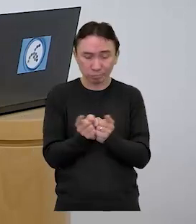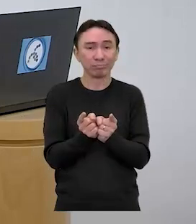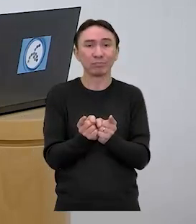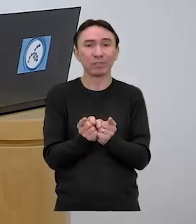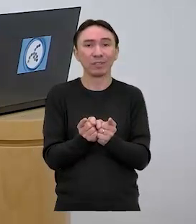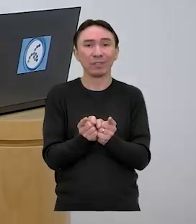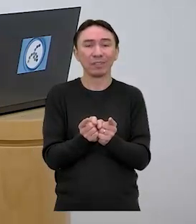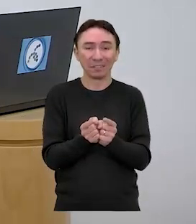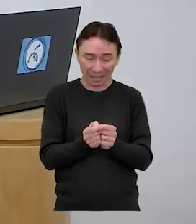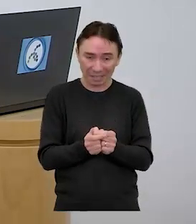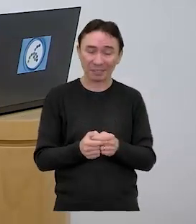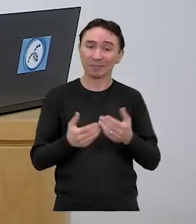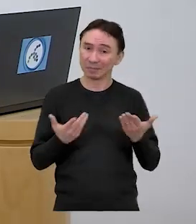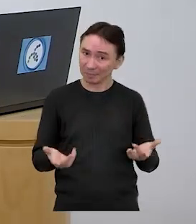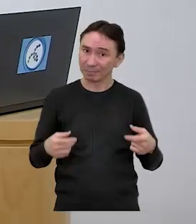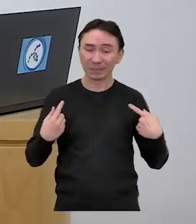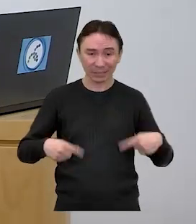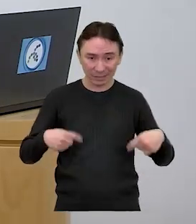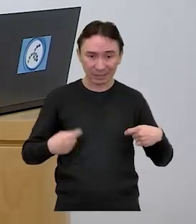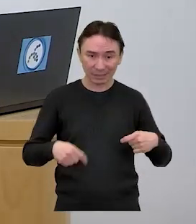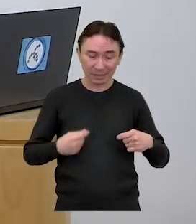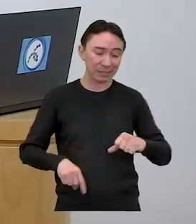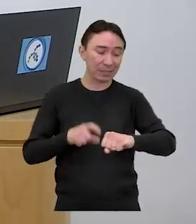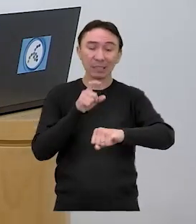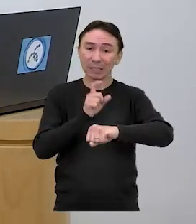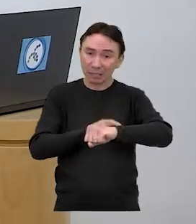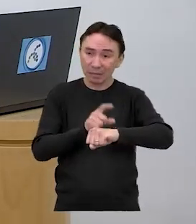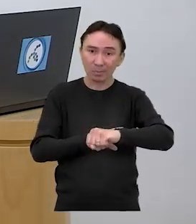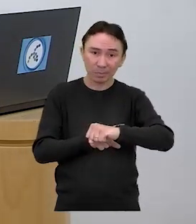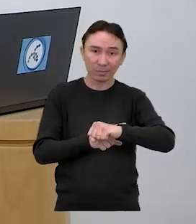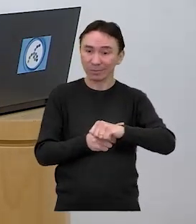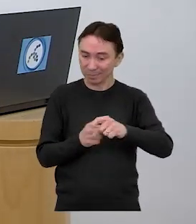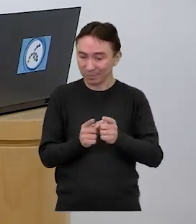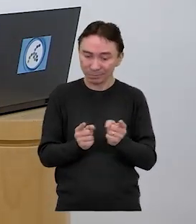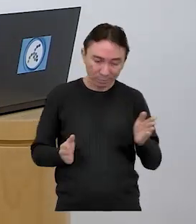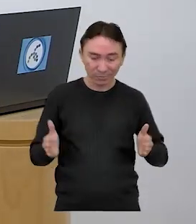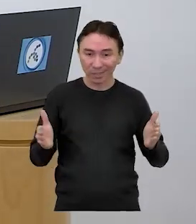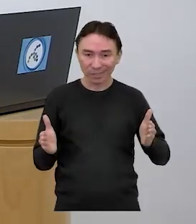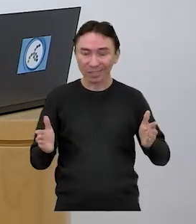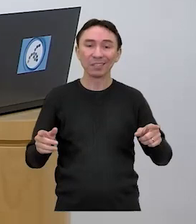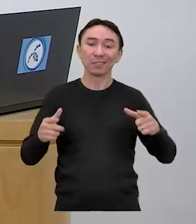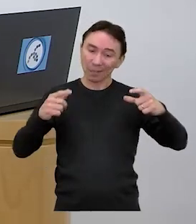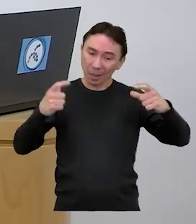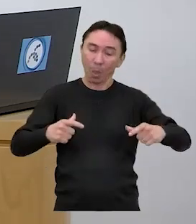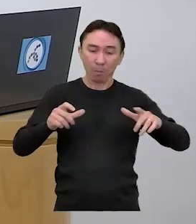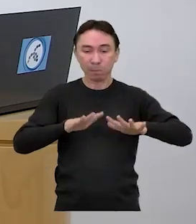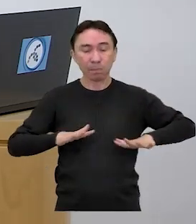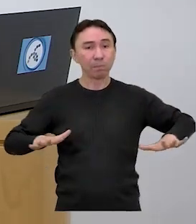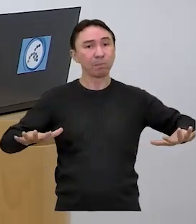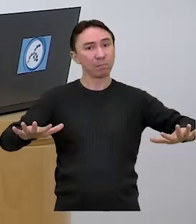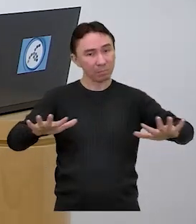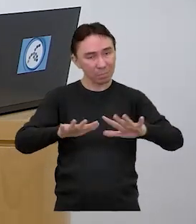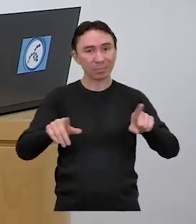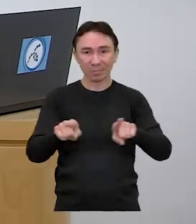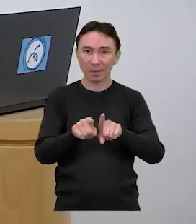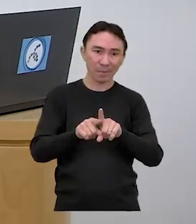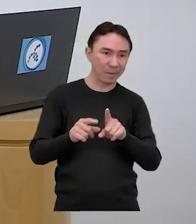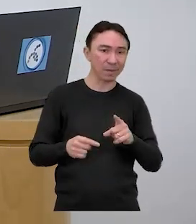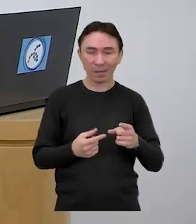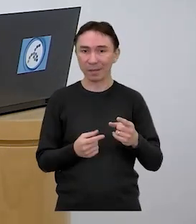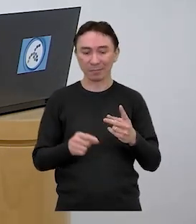essa relação, né, do espaço em relação ao tempo. E aí, logicamente, o país tendo